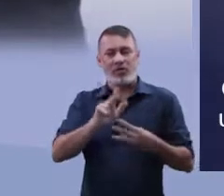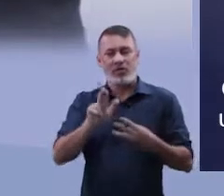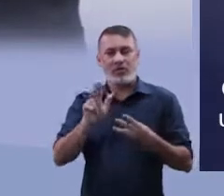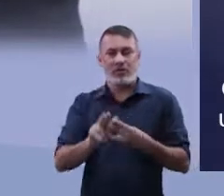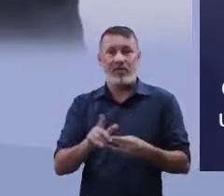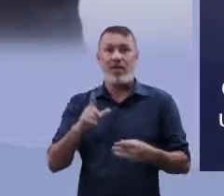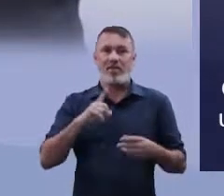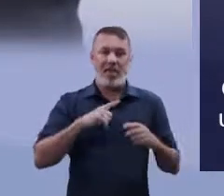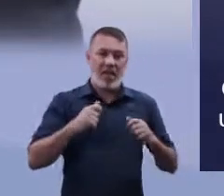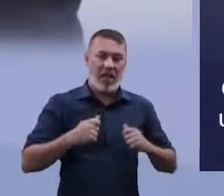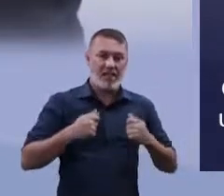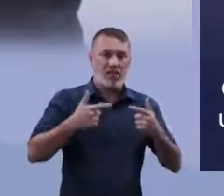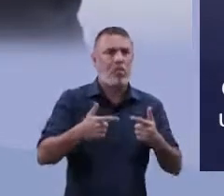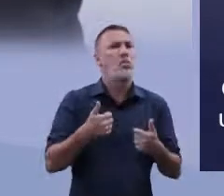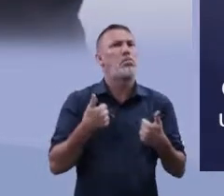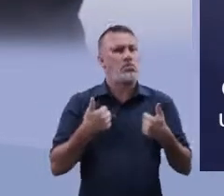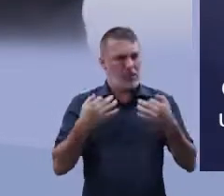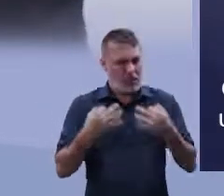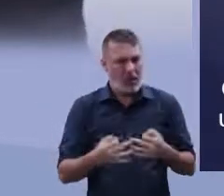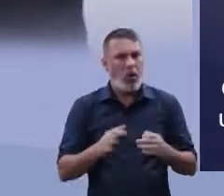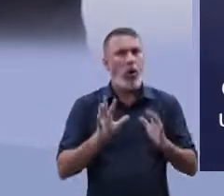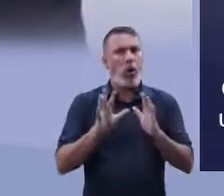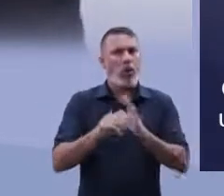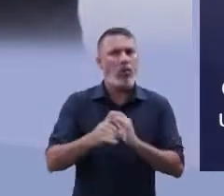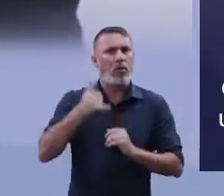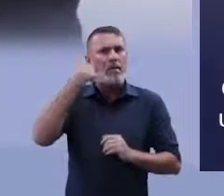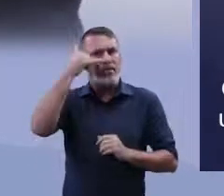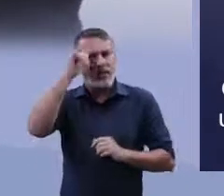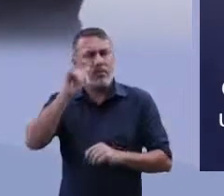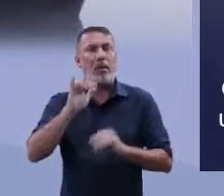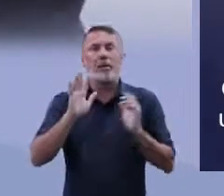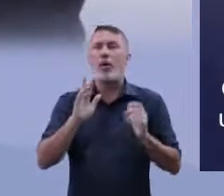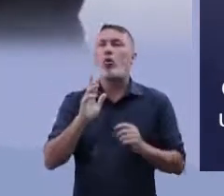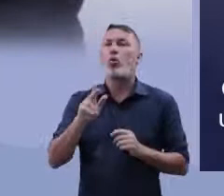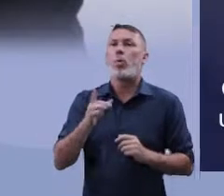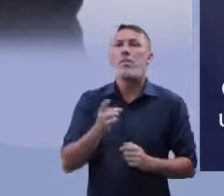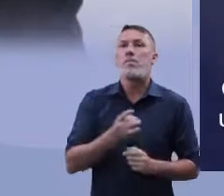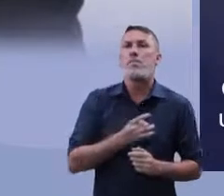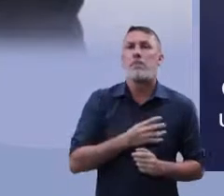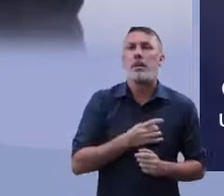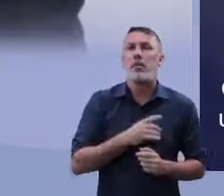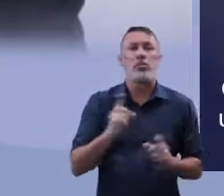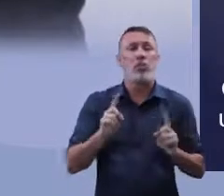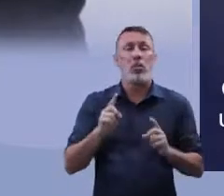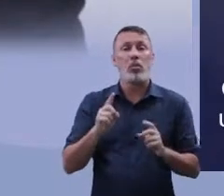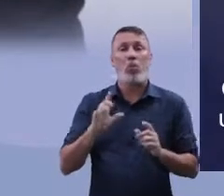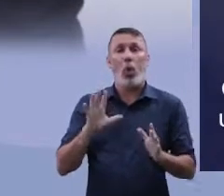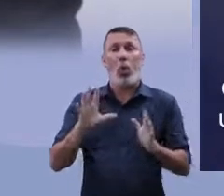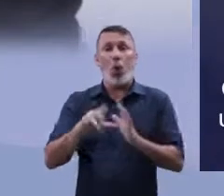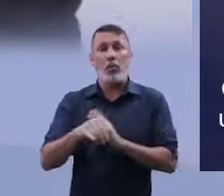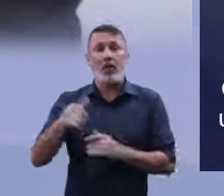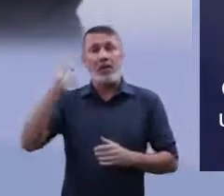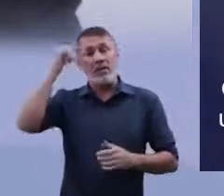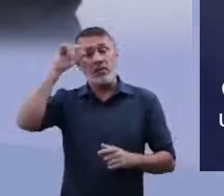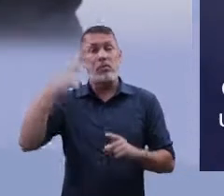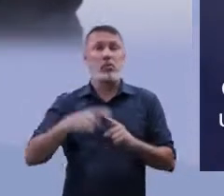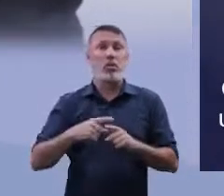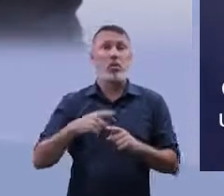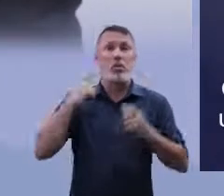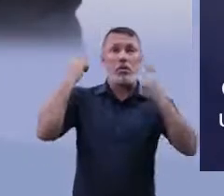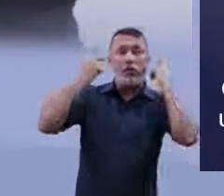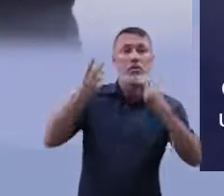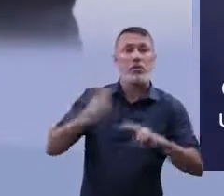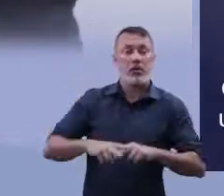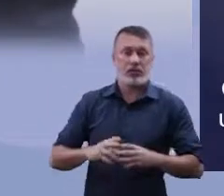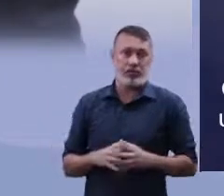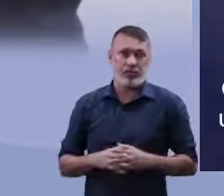ação é boa, mas não é, mas é movida por medo. Não é por boa vontade. O sujeito só não fez porque ele ficou com medo de fazer aquela